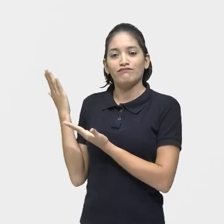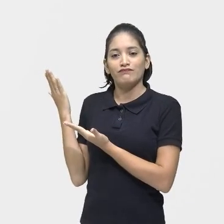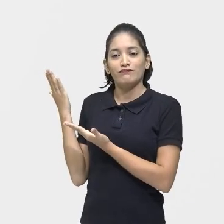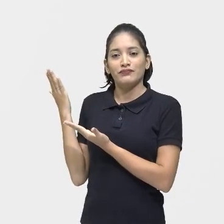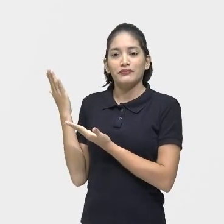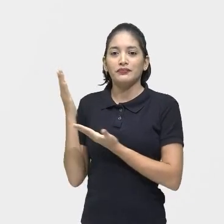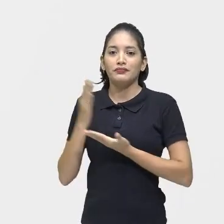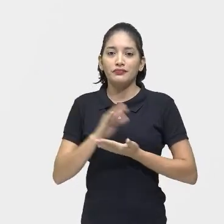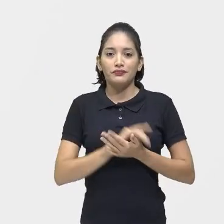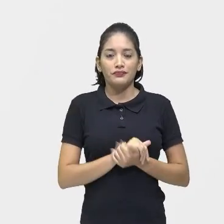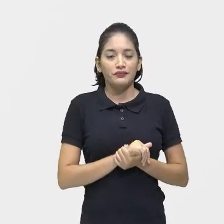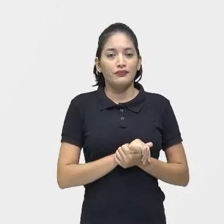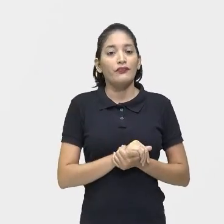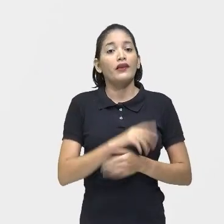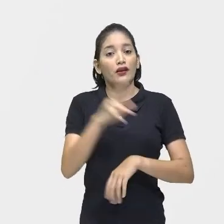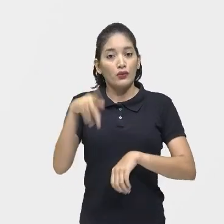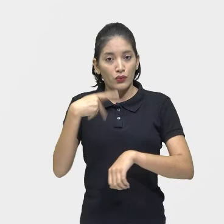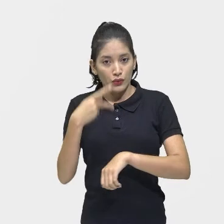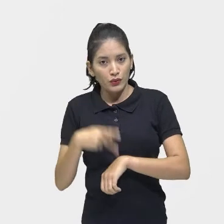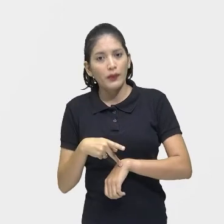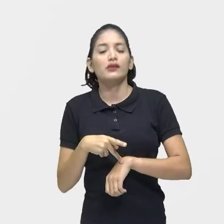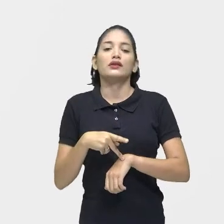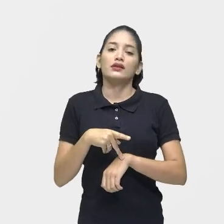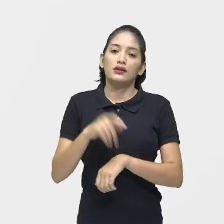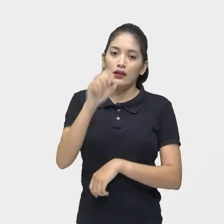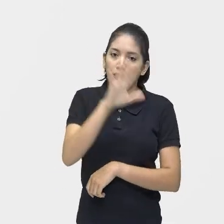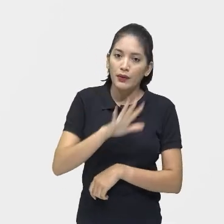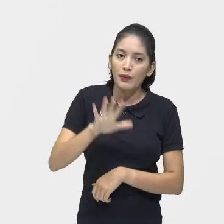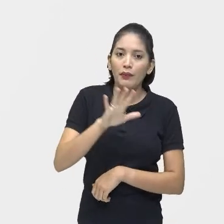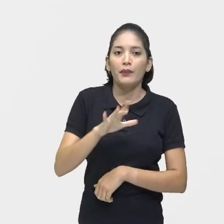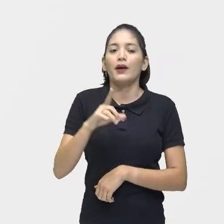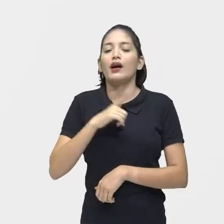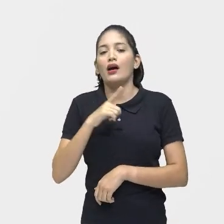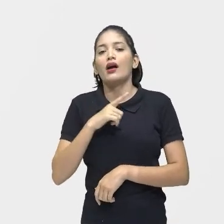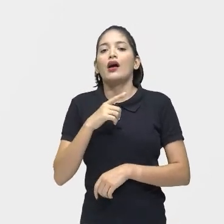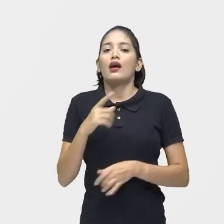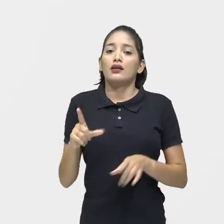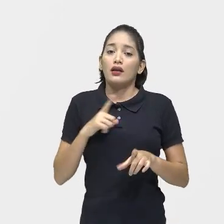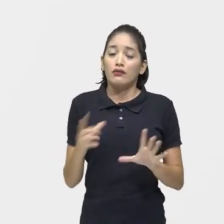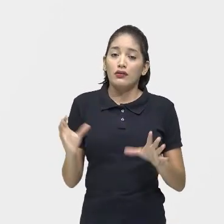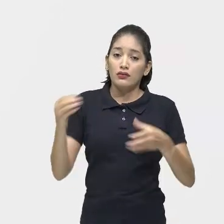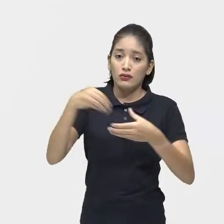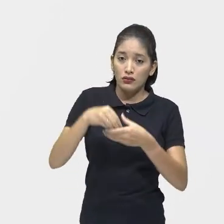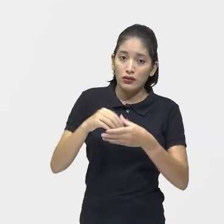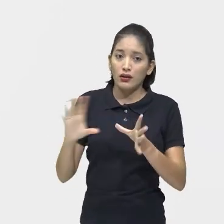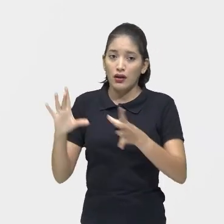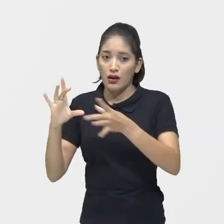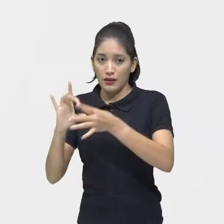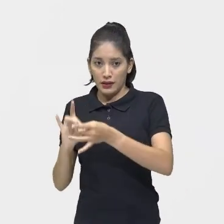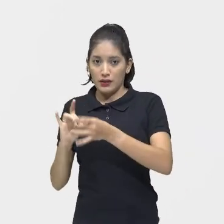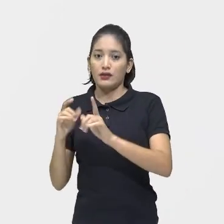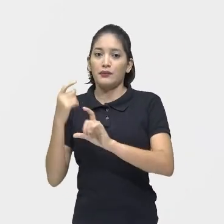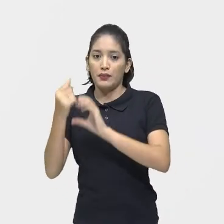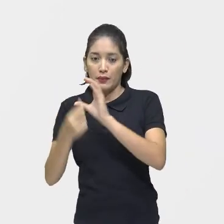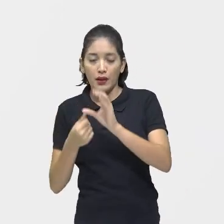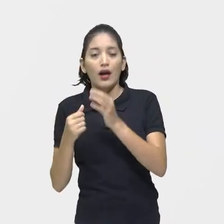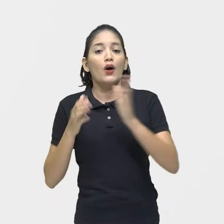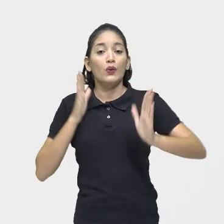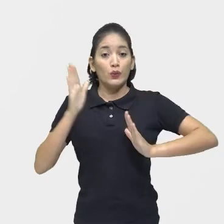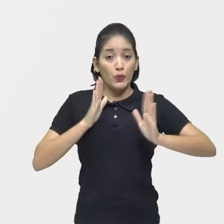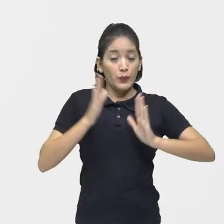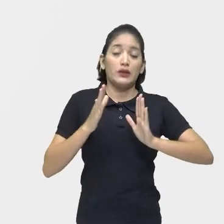aí o gabarito, né? Os países da Europa Ocidental são aqueles países que fizeram parte da aliança capitalista, né, durante a Guerra